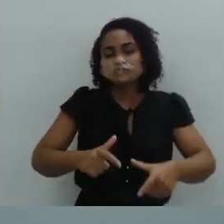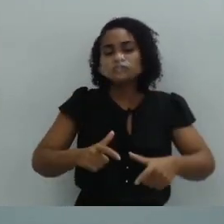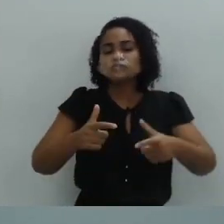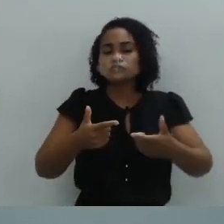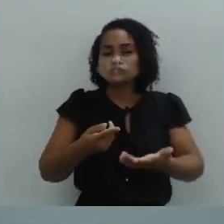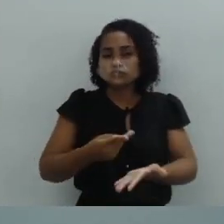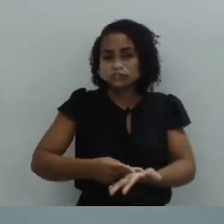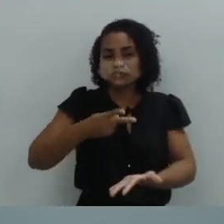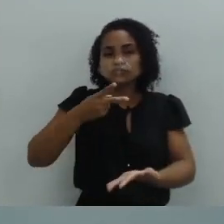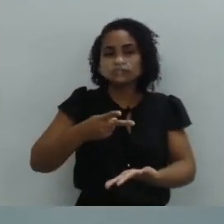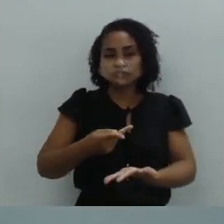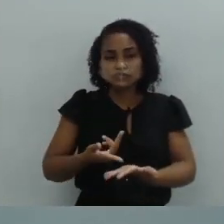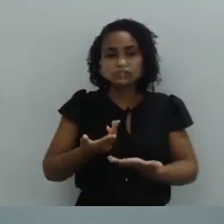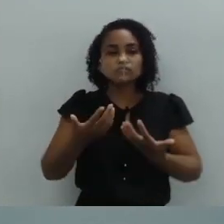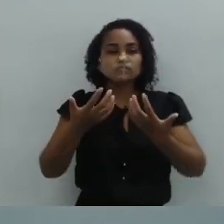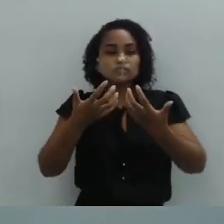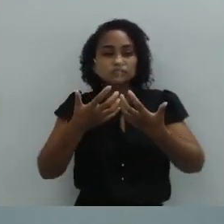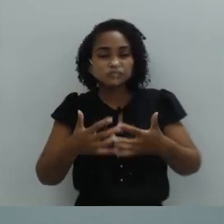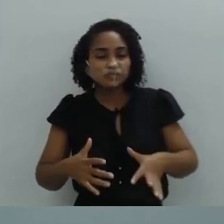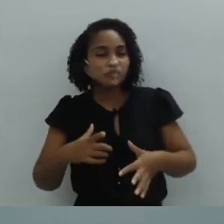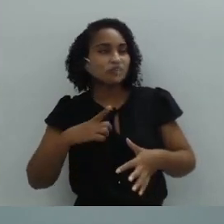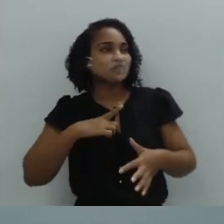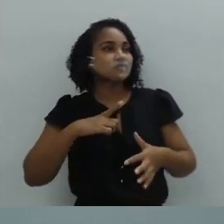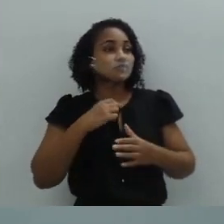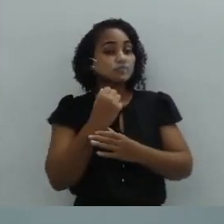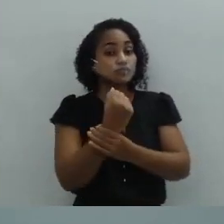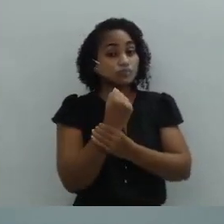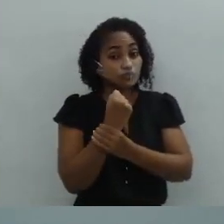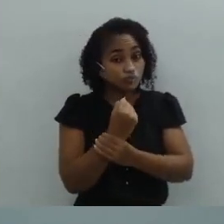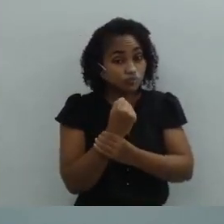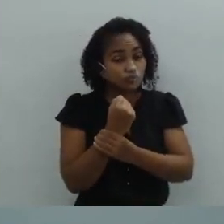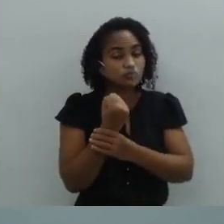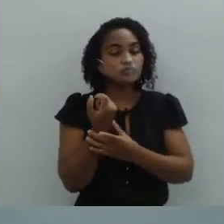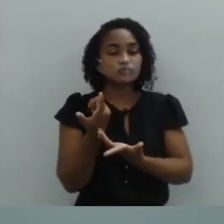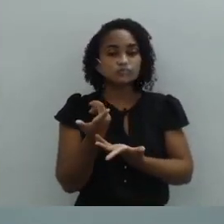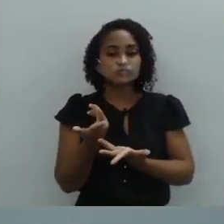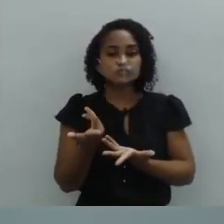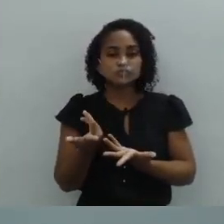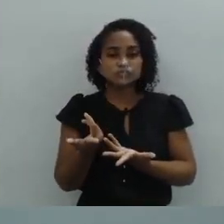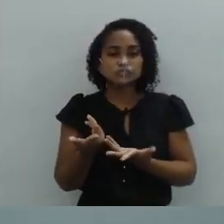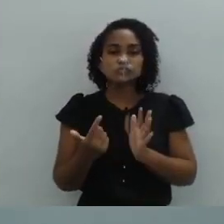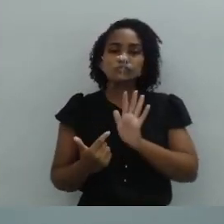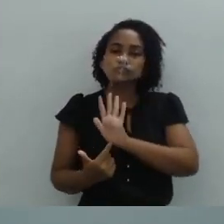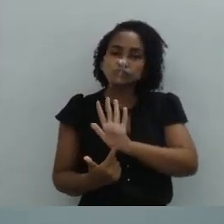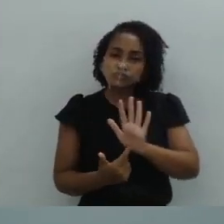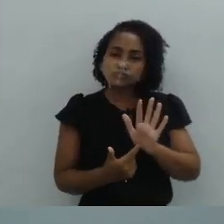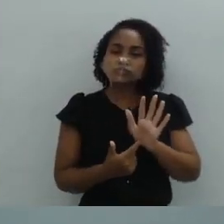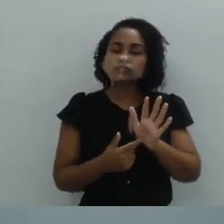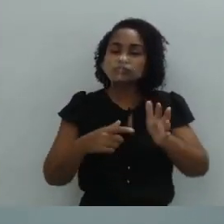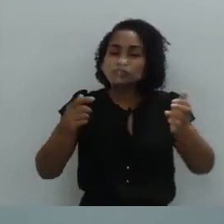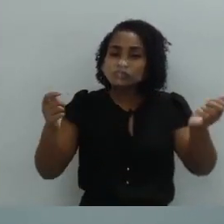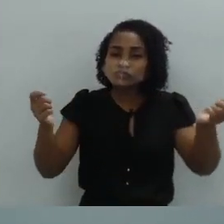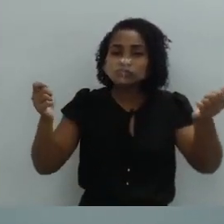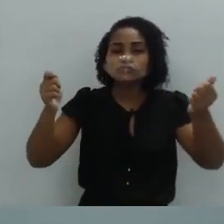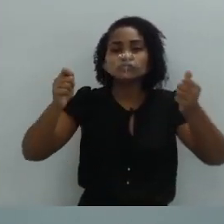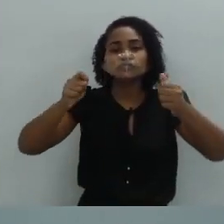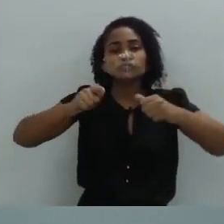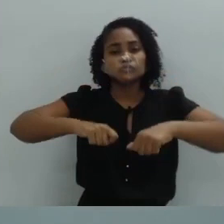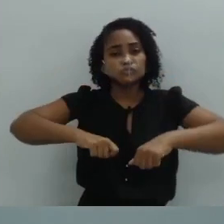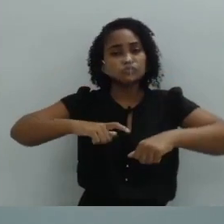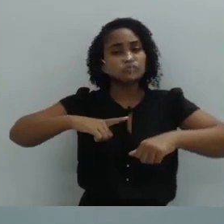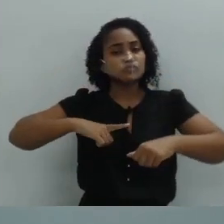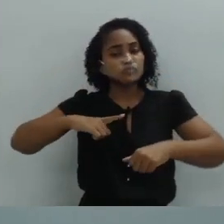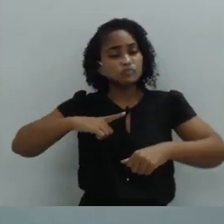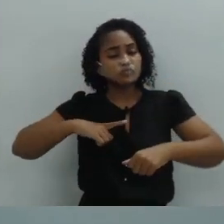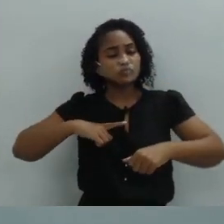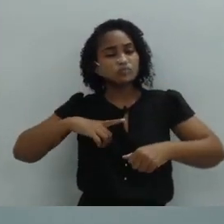para que isso aconteça, um lugar comum, um lugar seguro, dando para a gente a possibilidade de